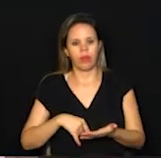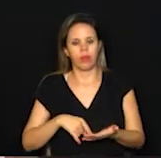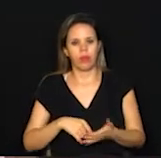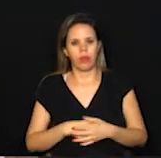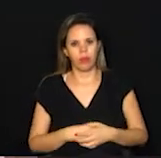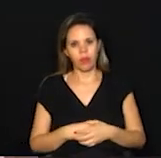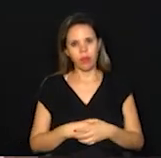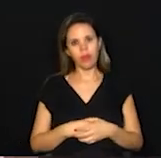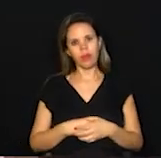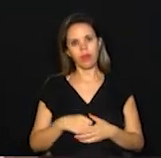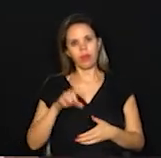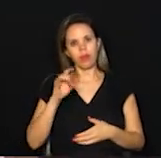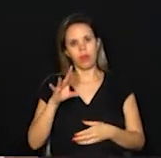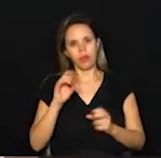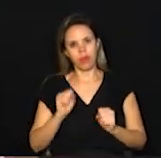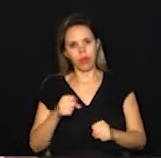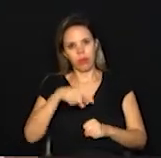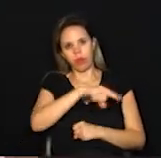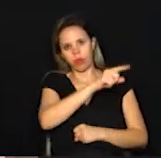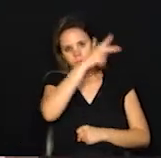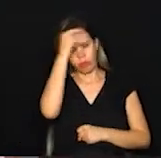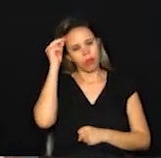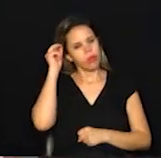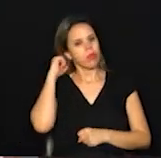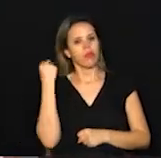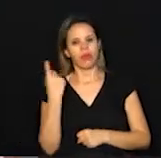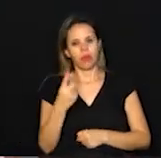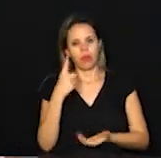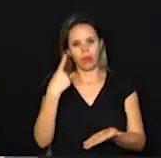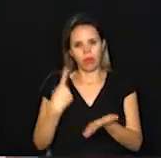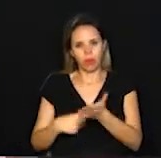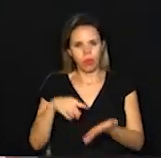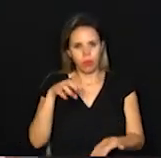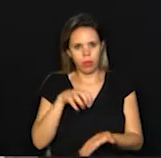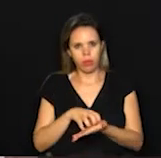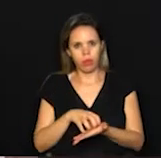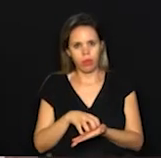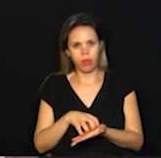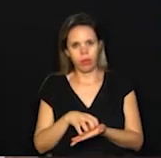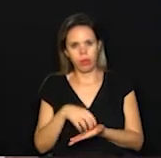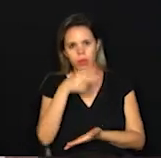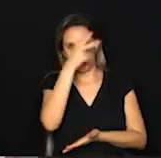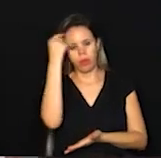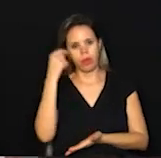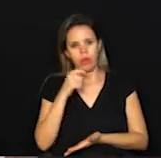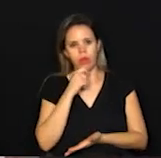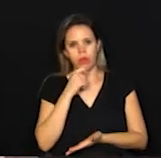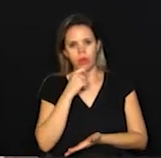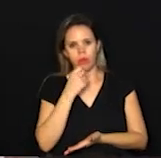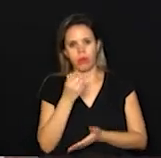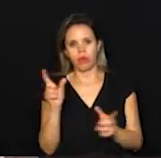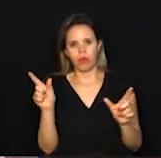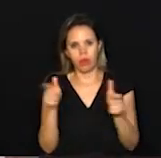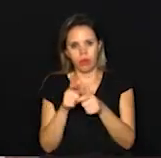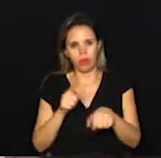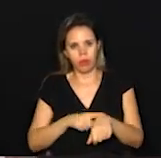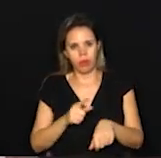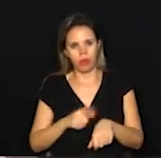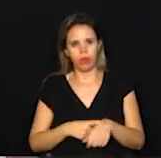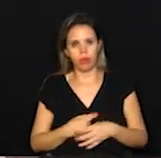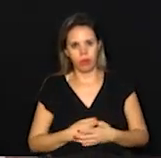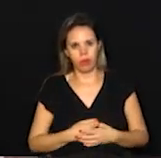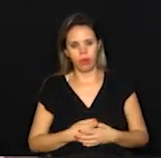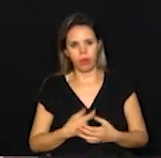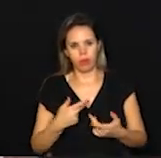que ele só pode ir na prefeitura através de um agendamento. E como a prefeitura está com o seu quadro reduzido nesse momento,